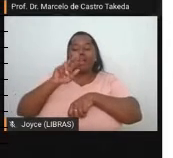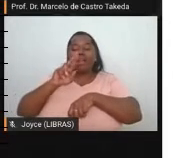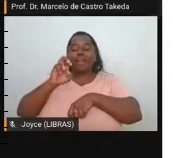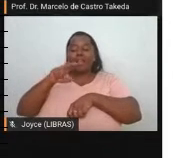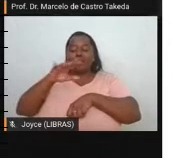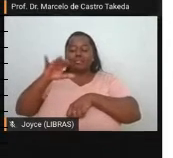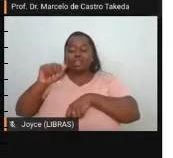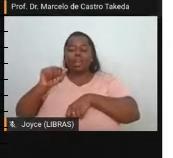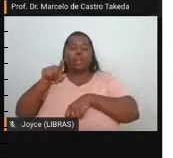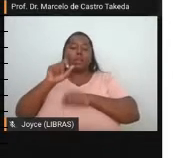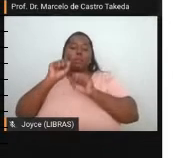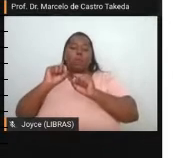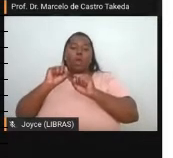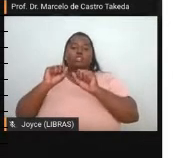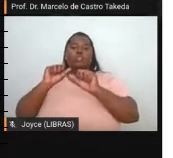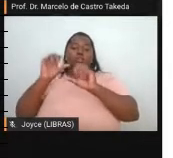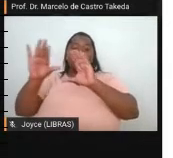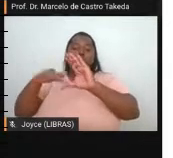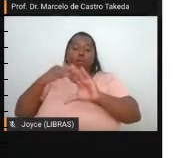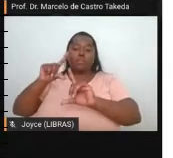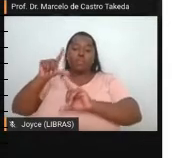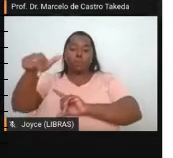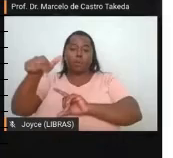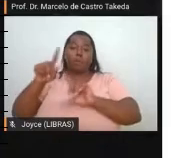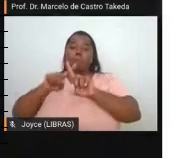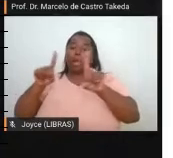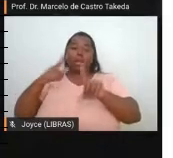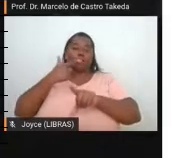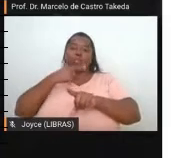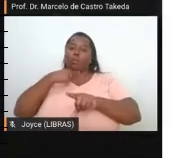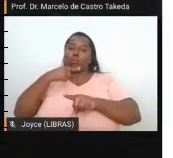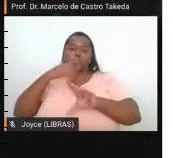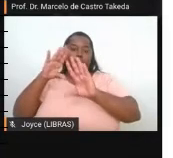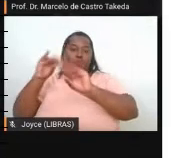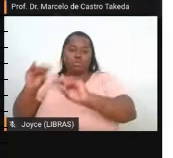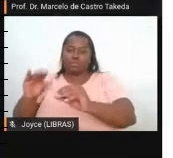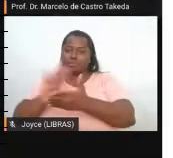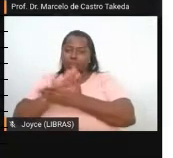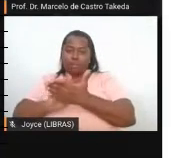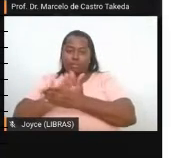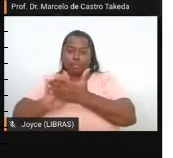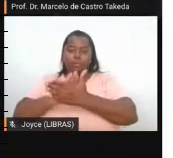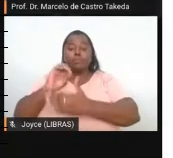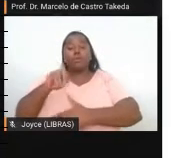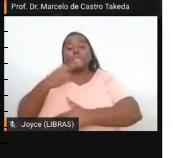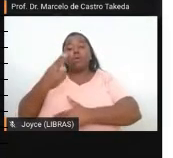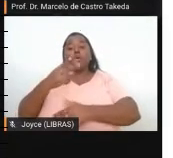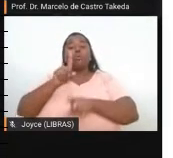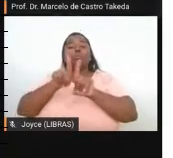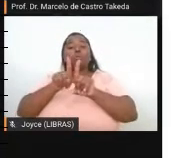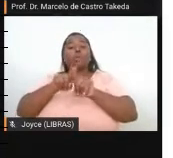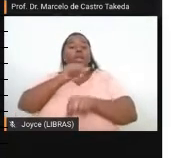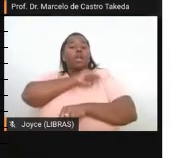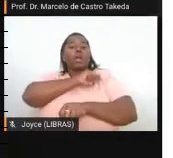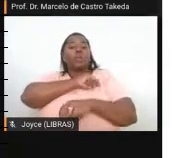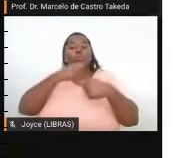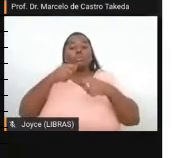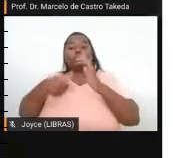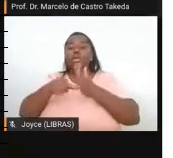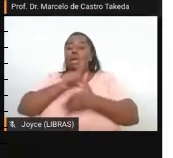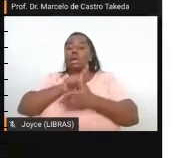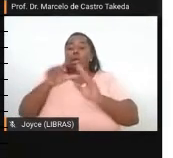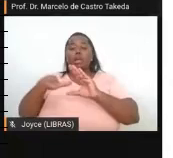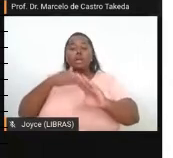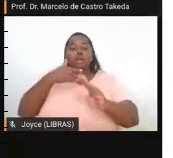mais modificar nada na atividade. Ou ainda, o aluno tem necessariamente que enviar antes do tempo